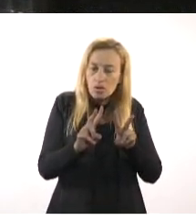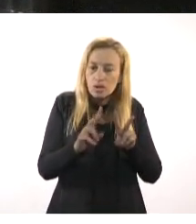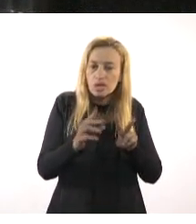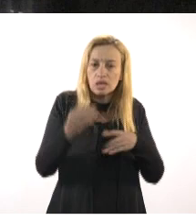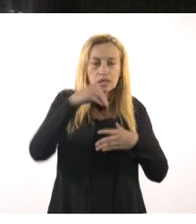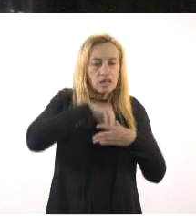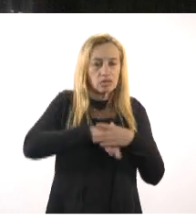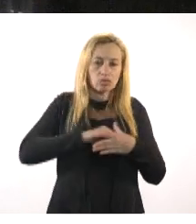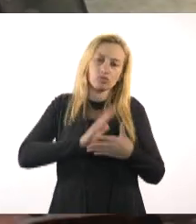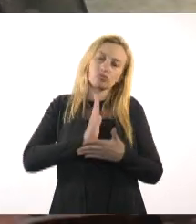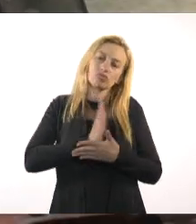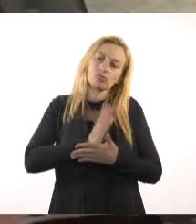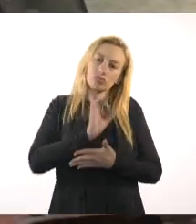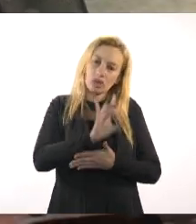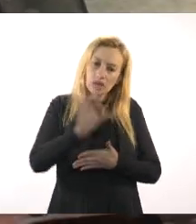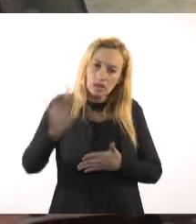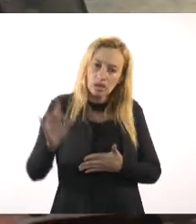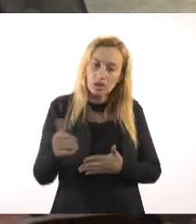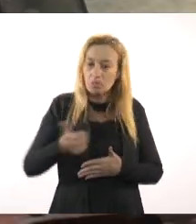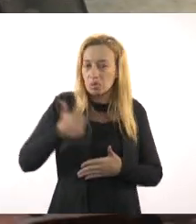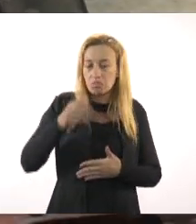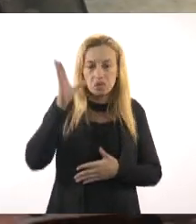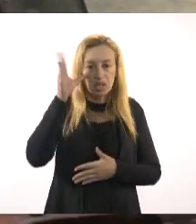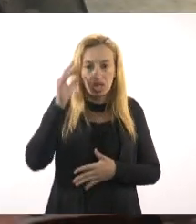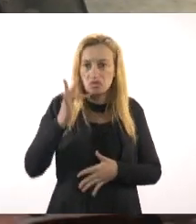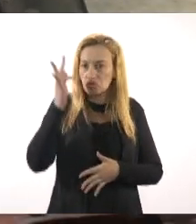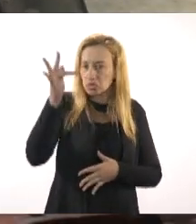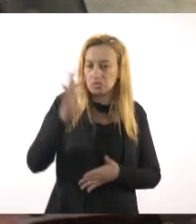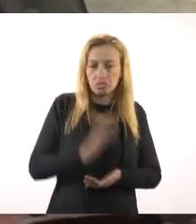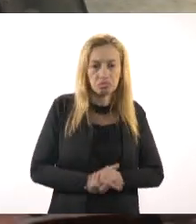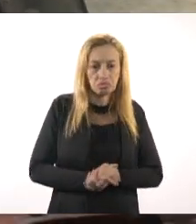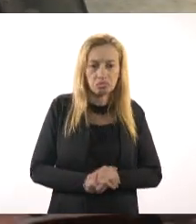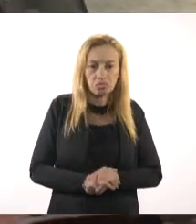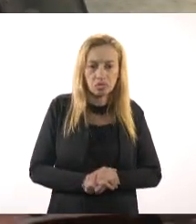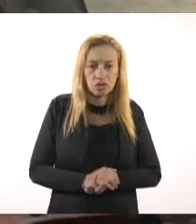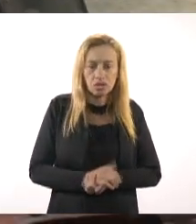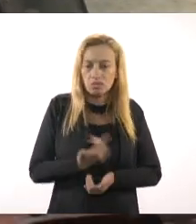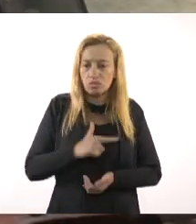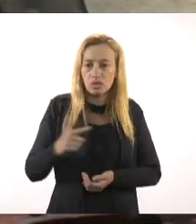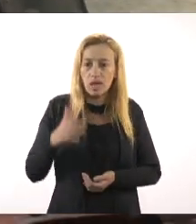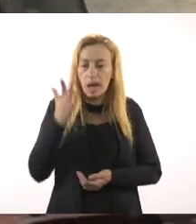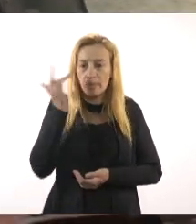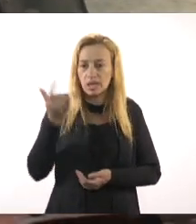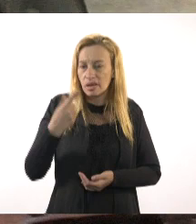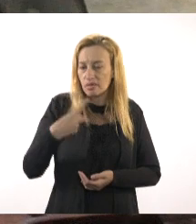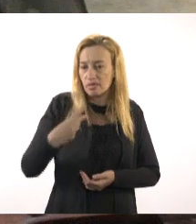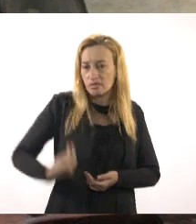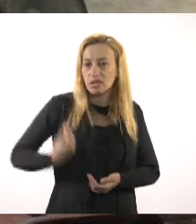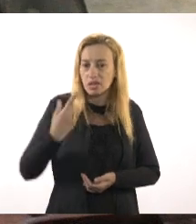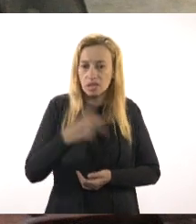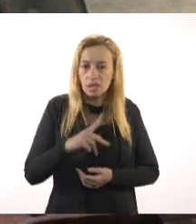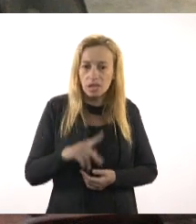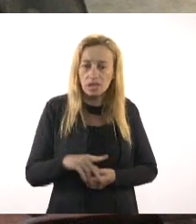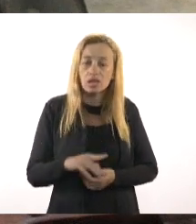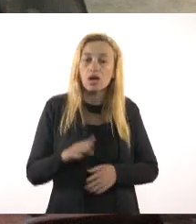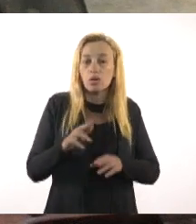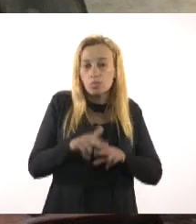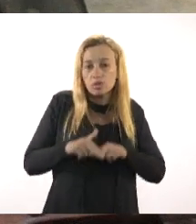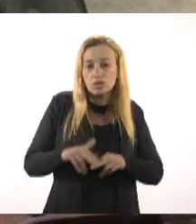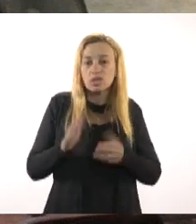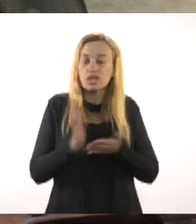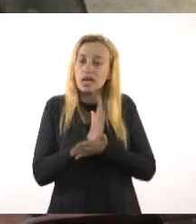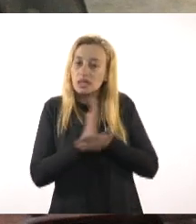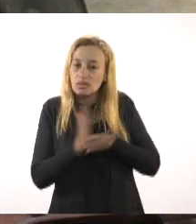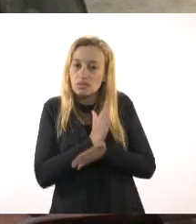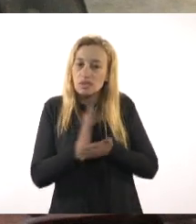deles. Primeiro, eles não têm interesse pelo futuro, porque não existe amanhã na vida deles. Então, por isso, às vezes, eles cometem